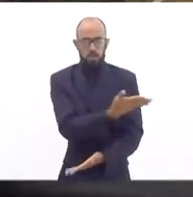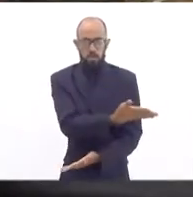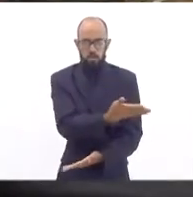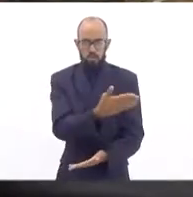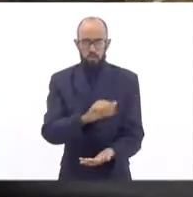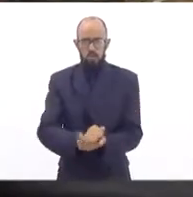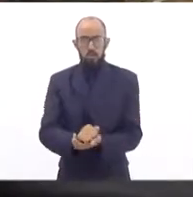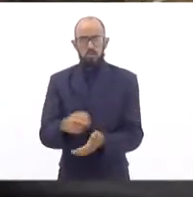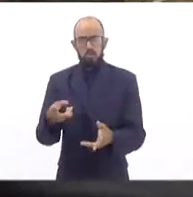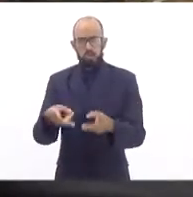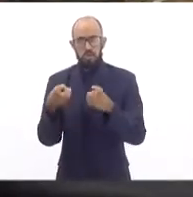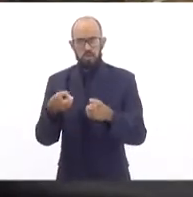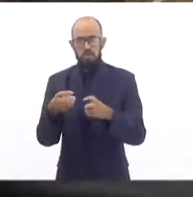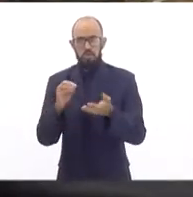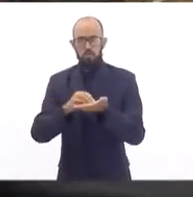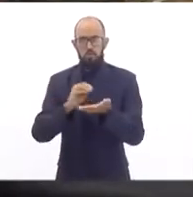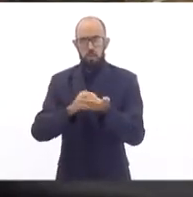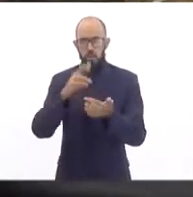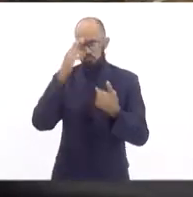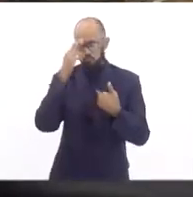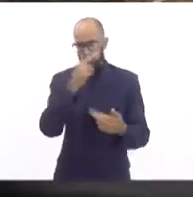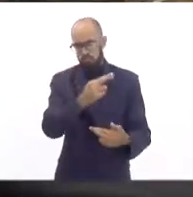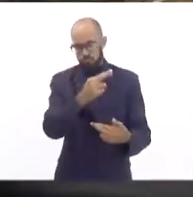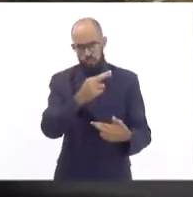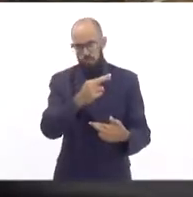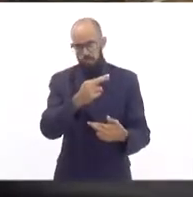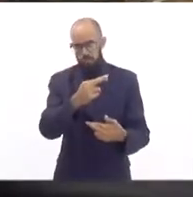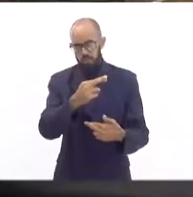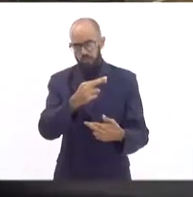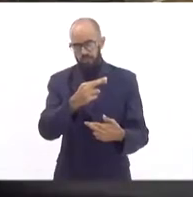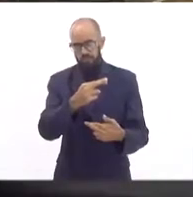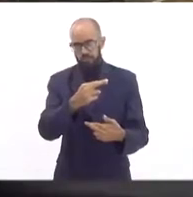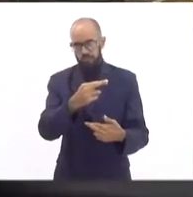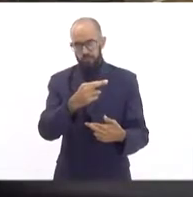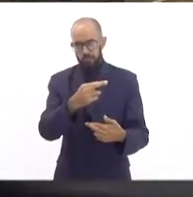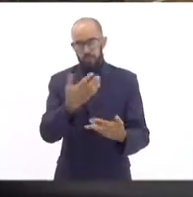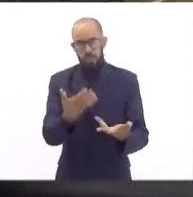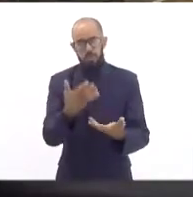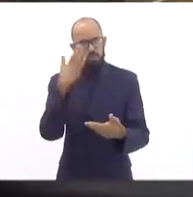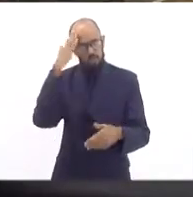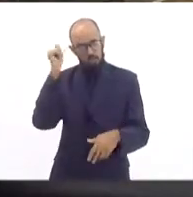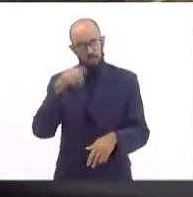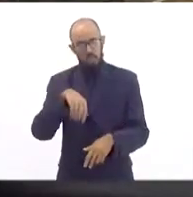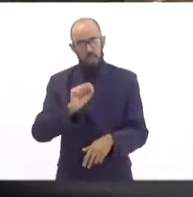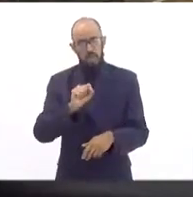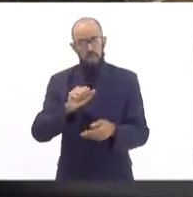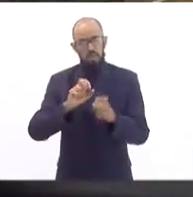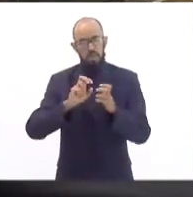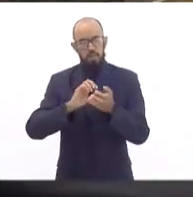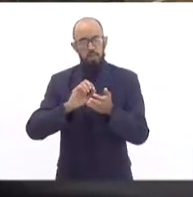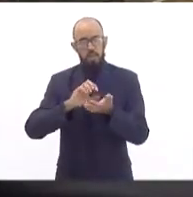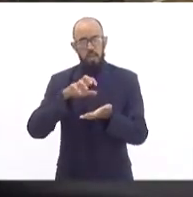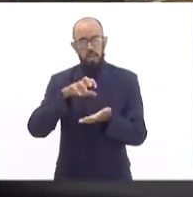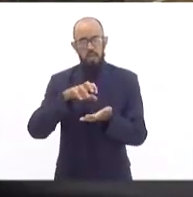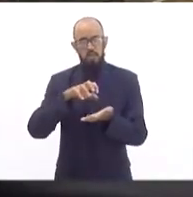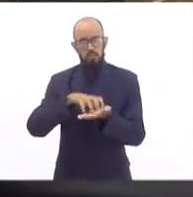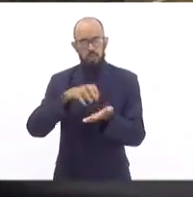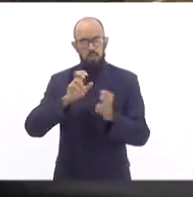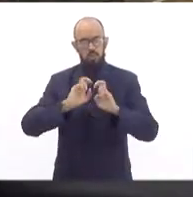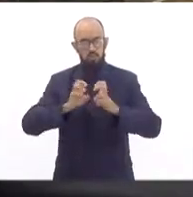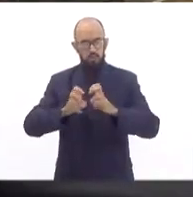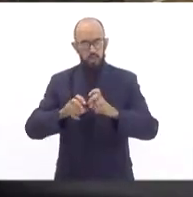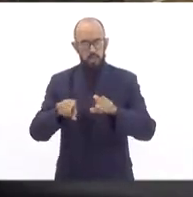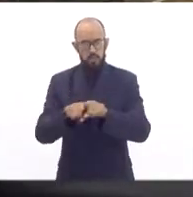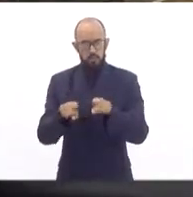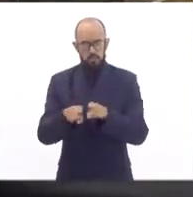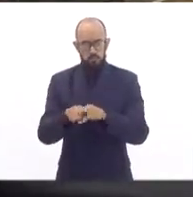que há um total desrespeito, né? Ouvida, supervia, quais são as ações educativas. Esse decreto e as duas